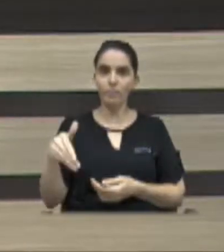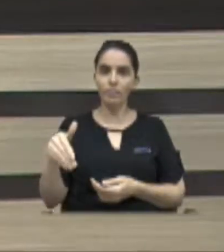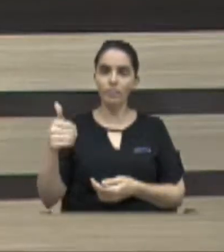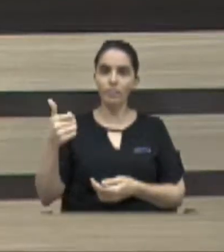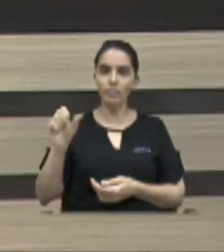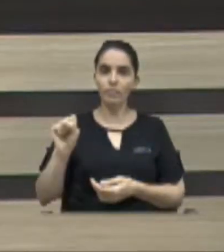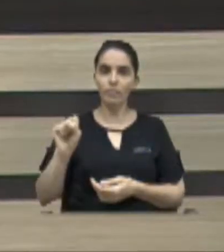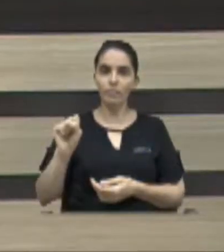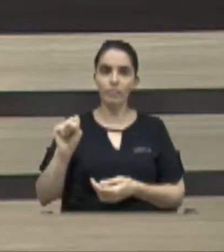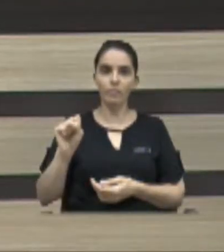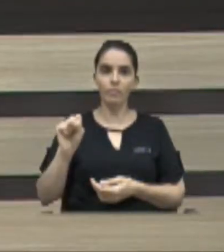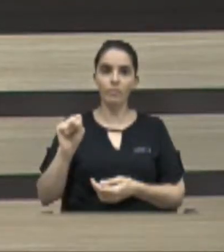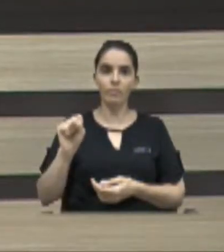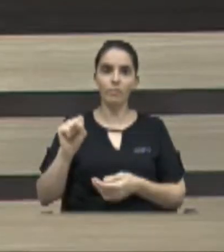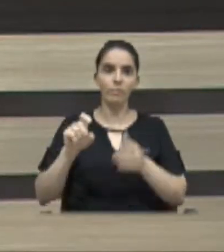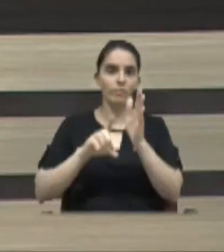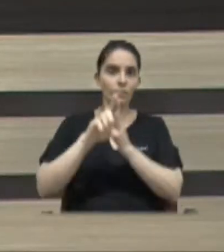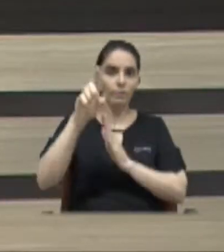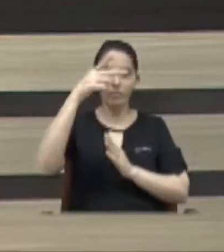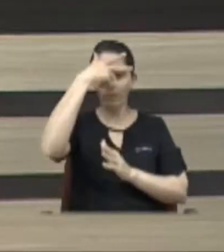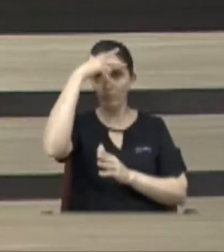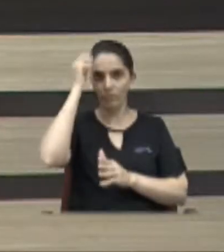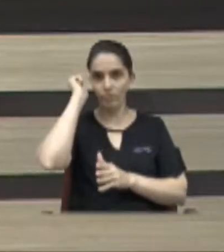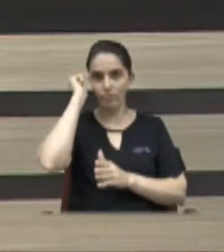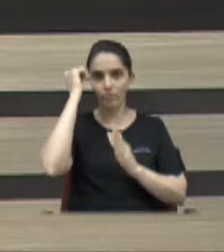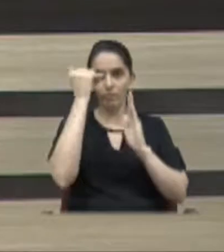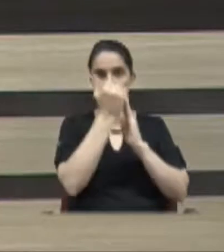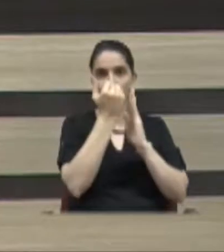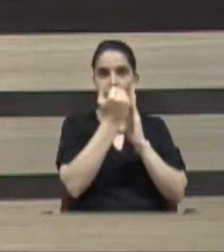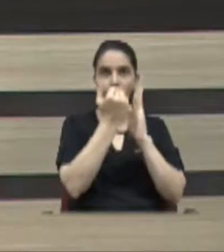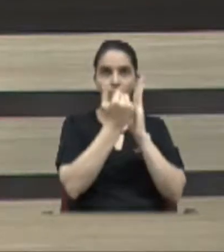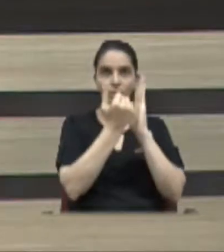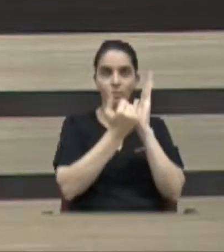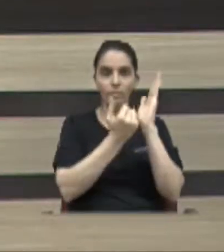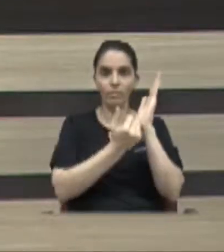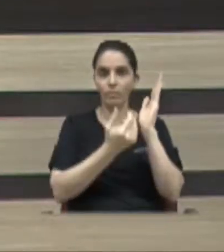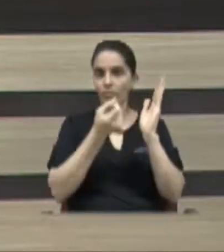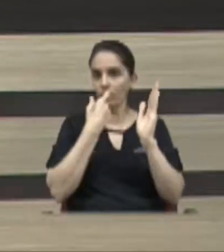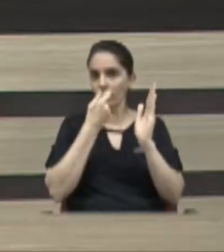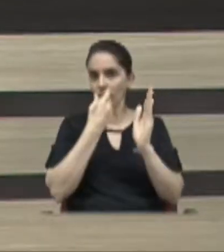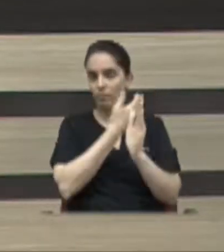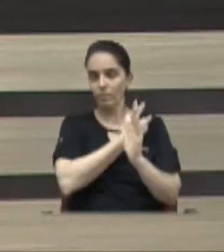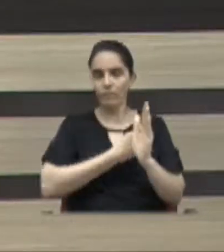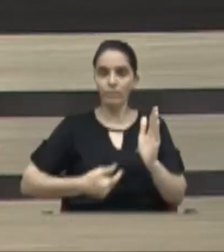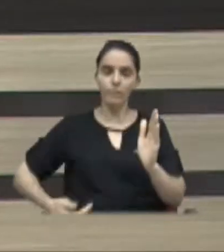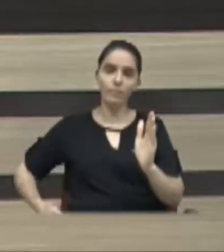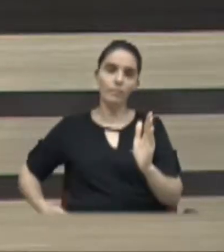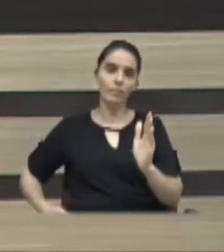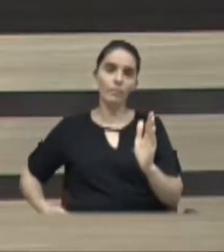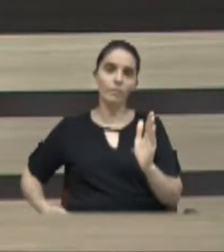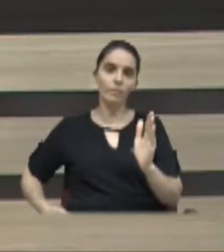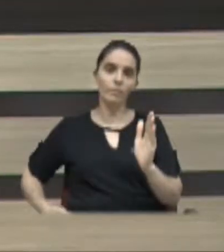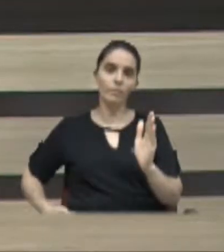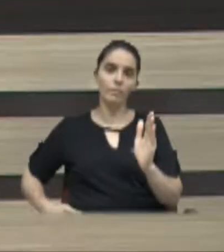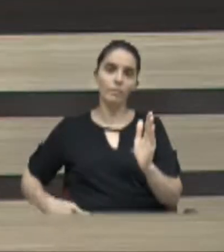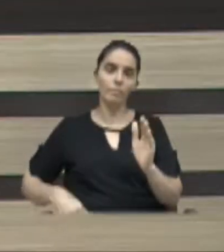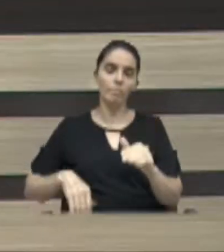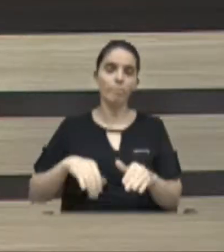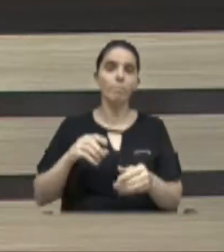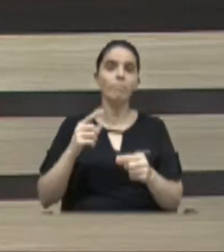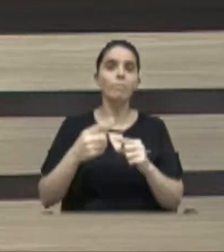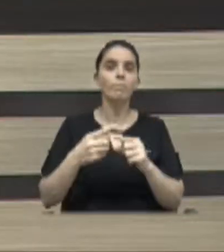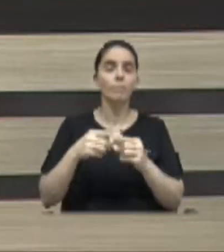17/2018. Requer informações do Poder Executivo sobre a relação de medicamentos à rede pública municipal que estão em